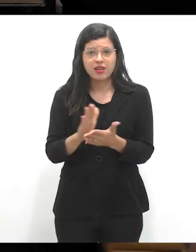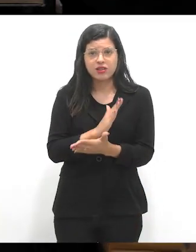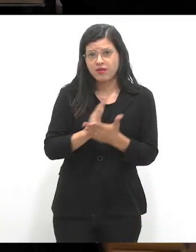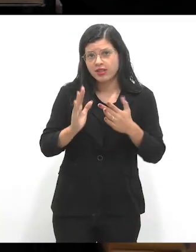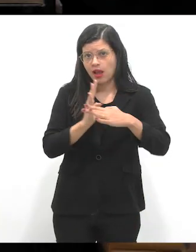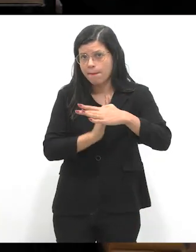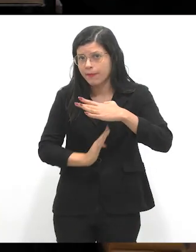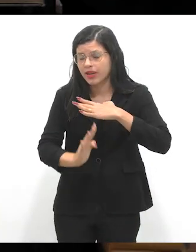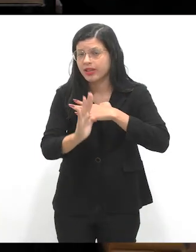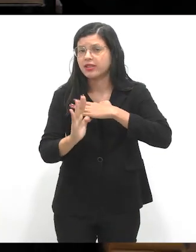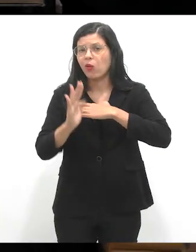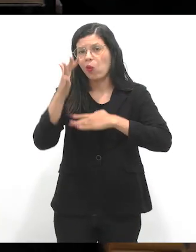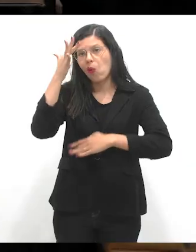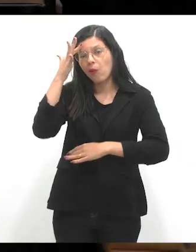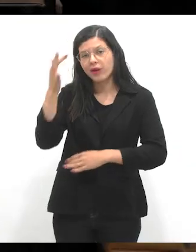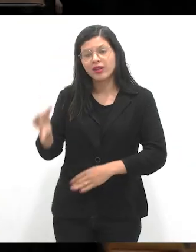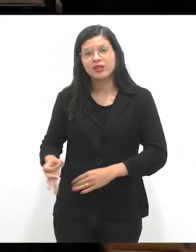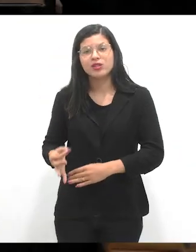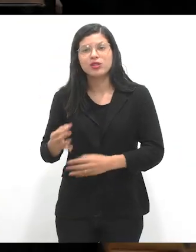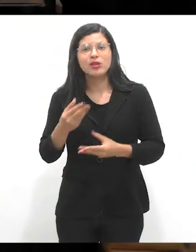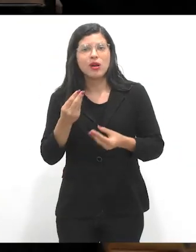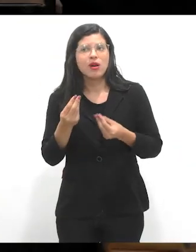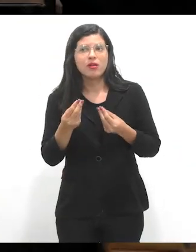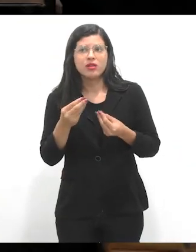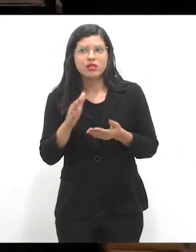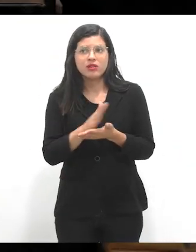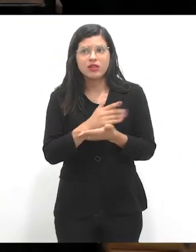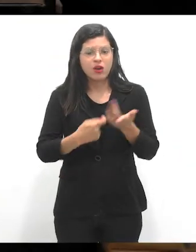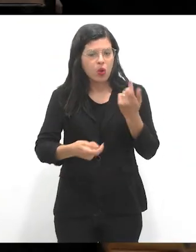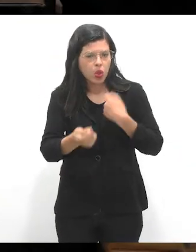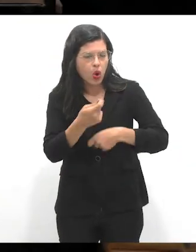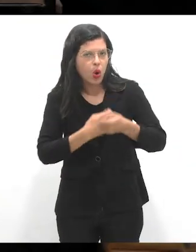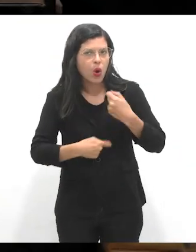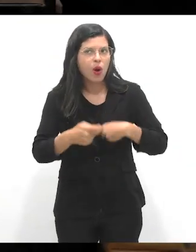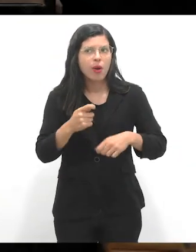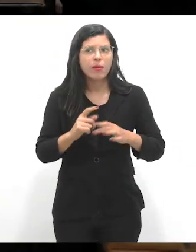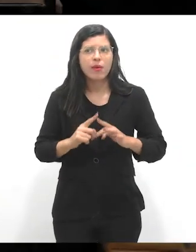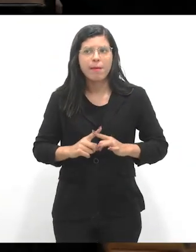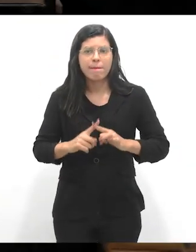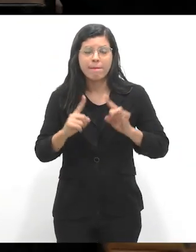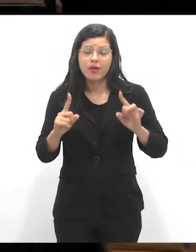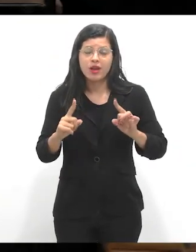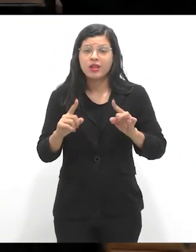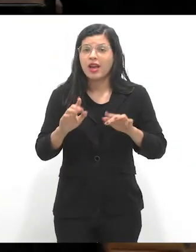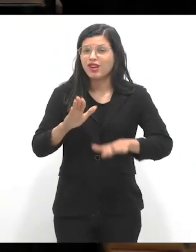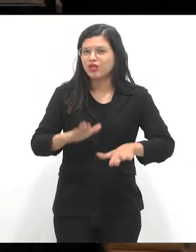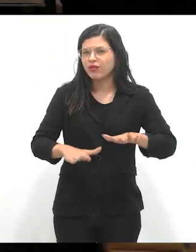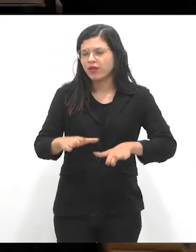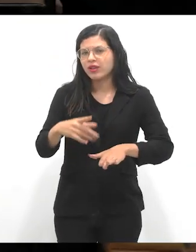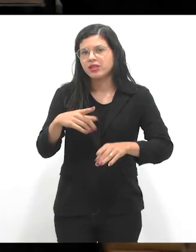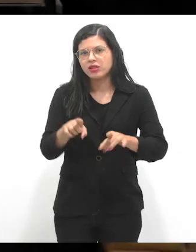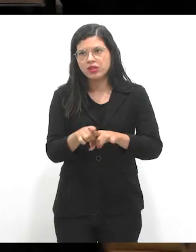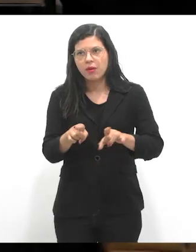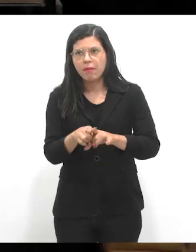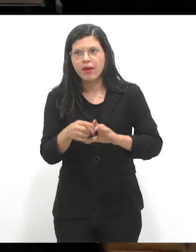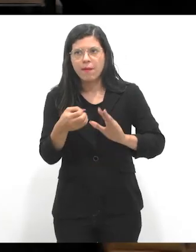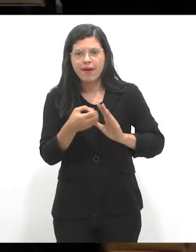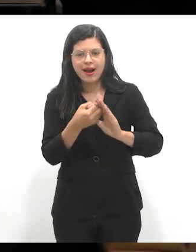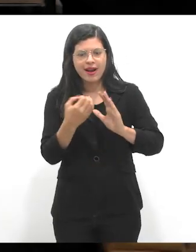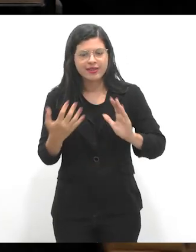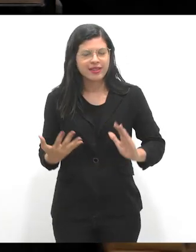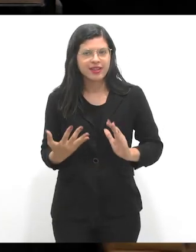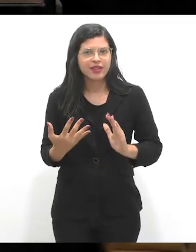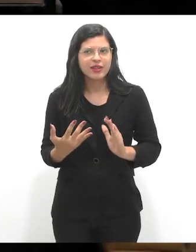vezes, a migração pode ser entendida como econômica, uma migração econômica, mas muitas vezes tem um caráter